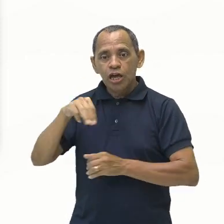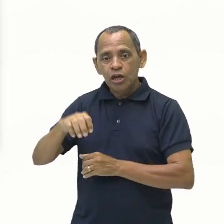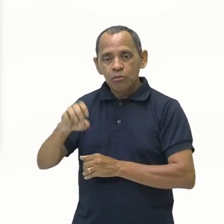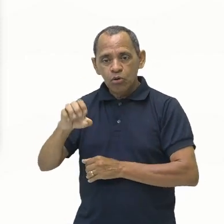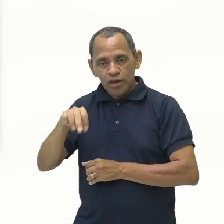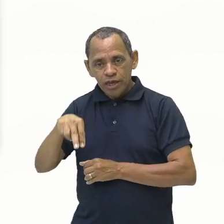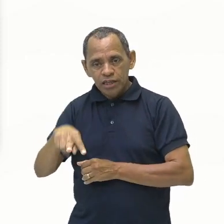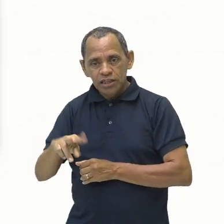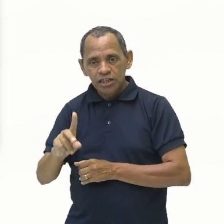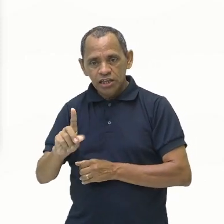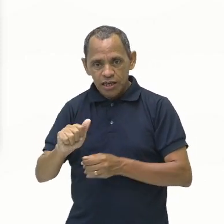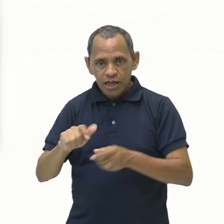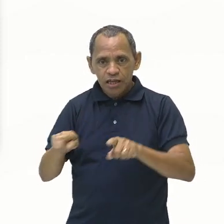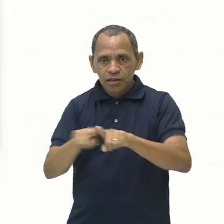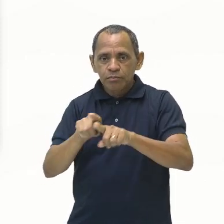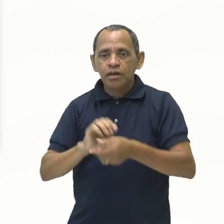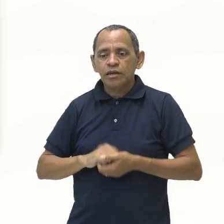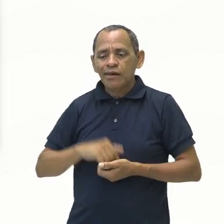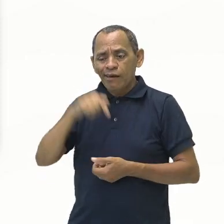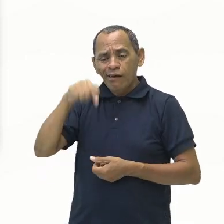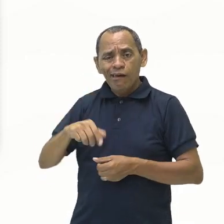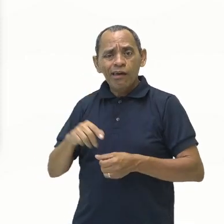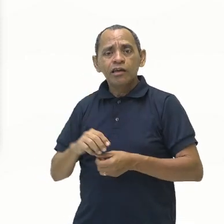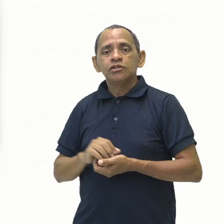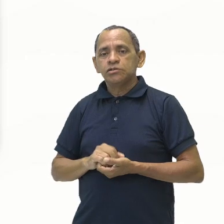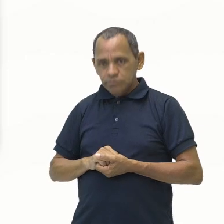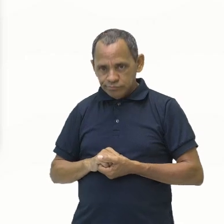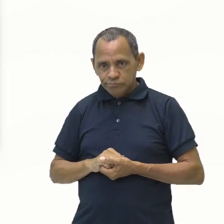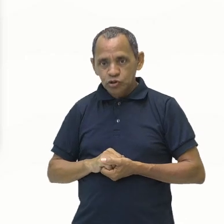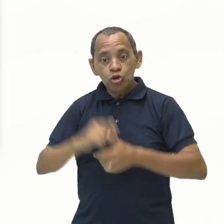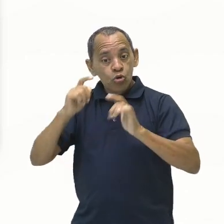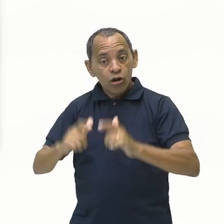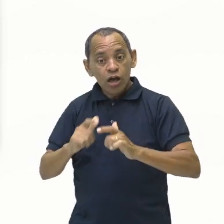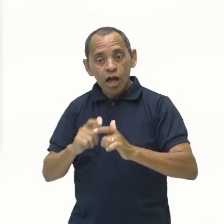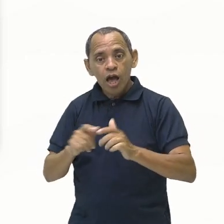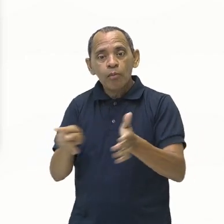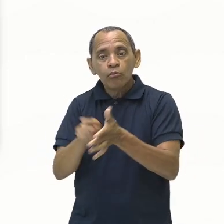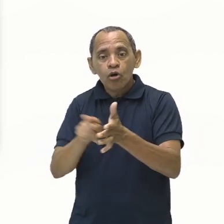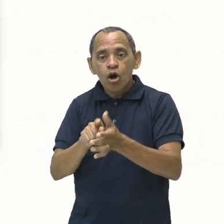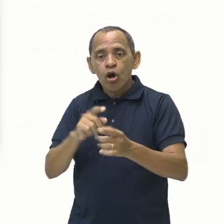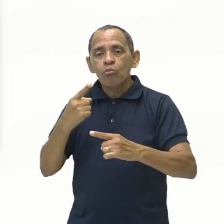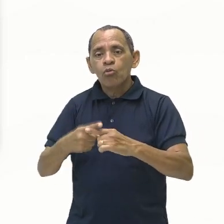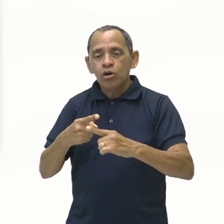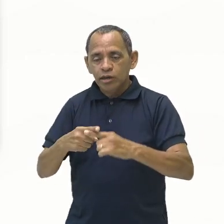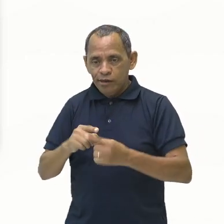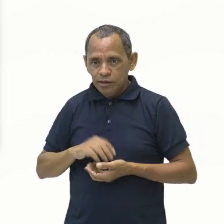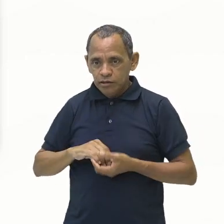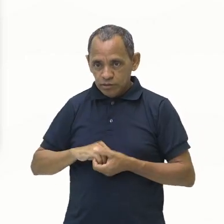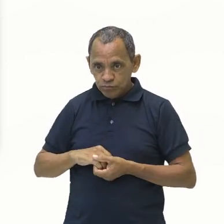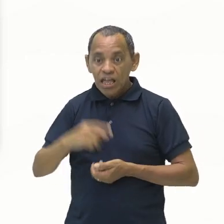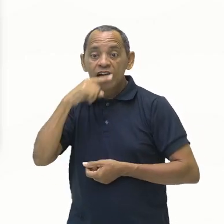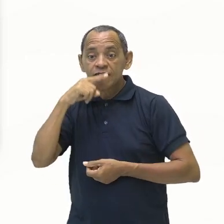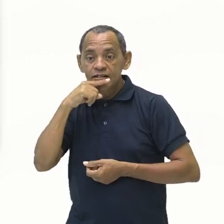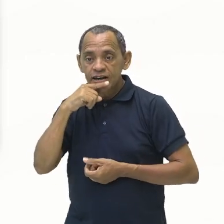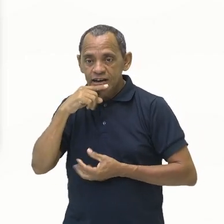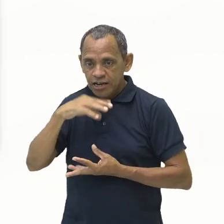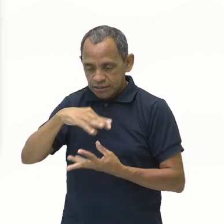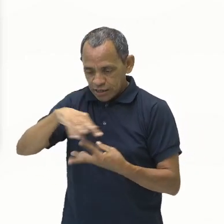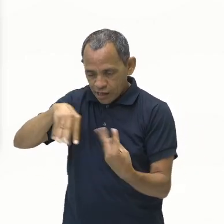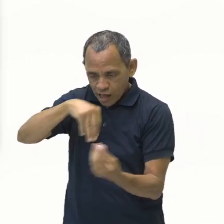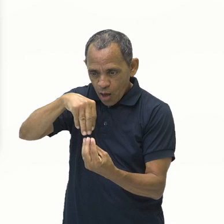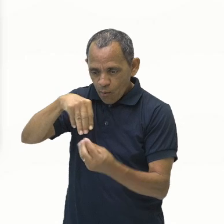de purgar. Para que servia a moenda? Era onde a cana-de-açúcar era moída para extrair o